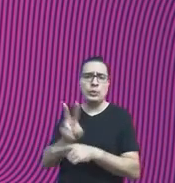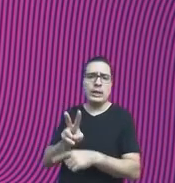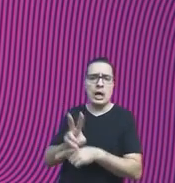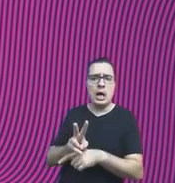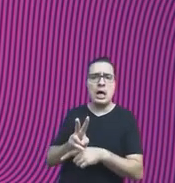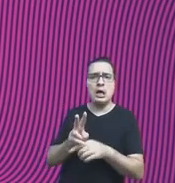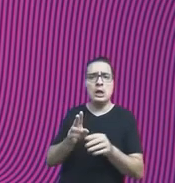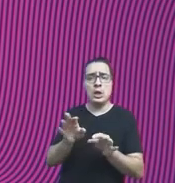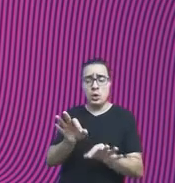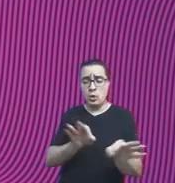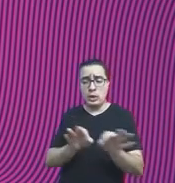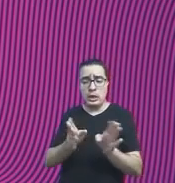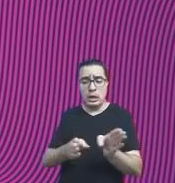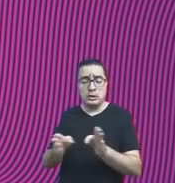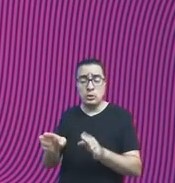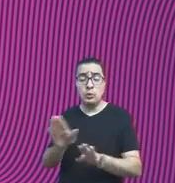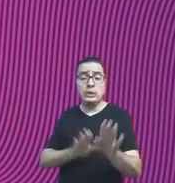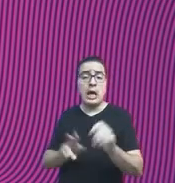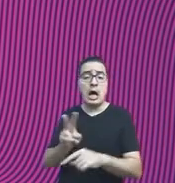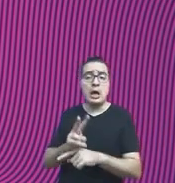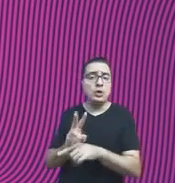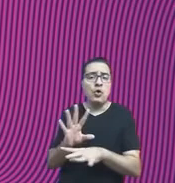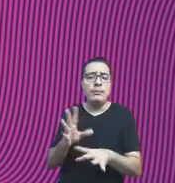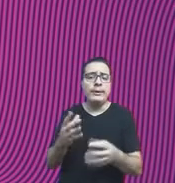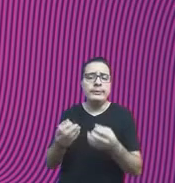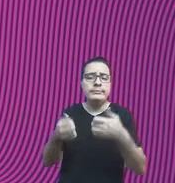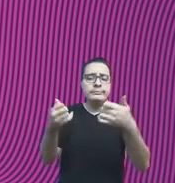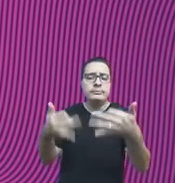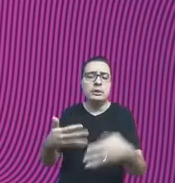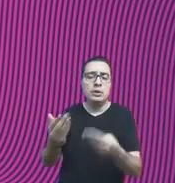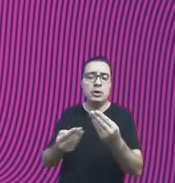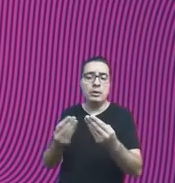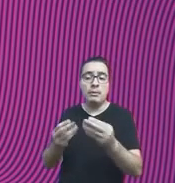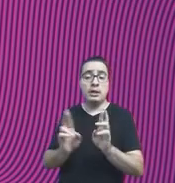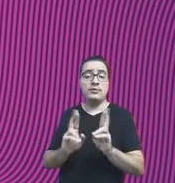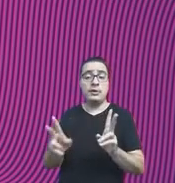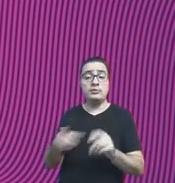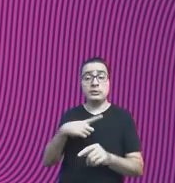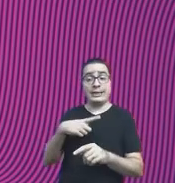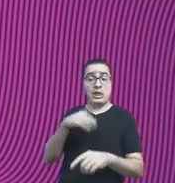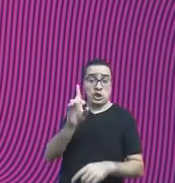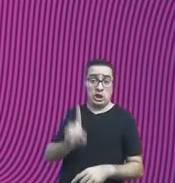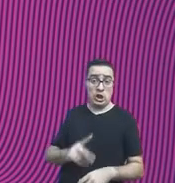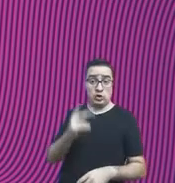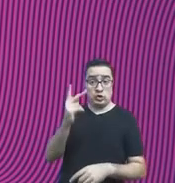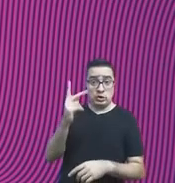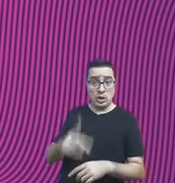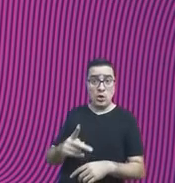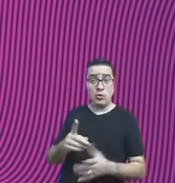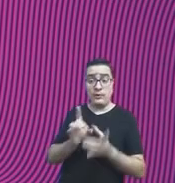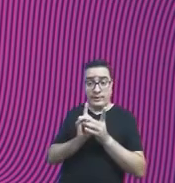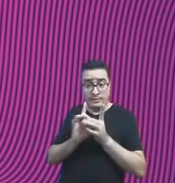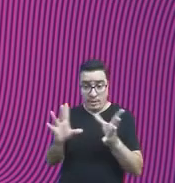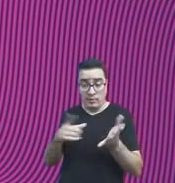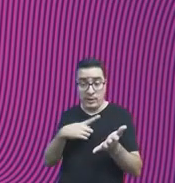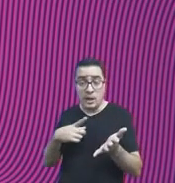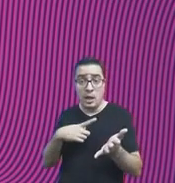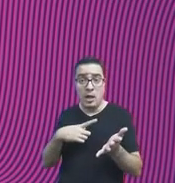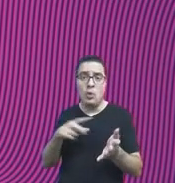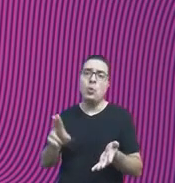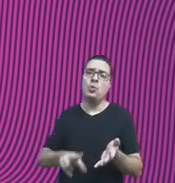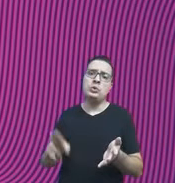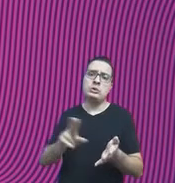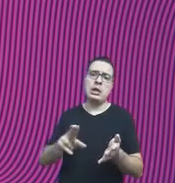que se aborda isso? Essa diferença entre o que você tem direito, o que vai estar disponível para você, use da forma que lhe